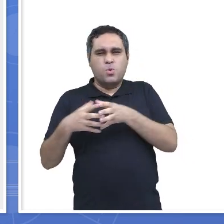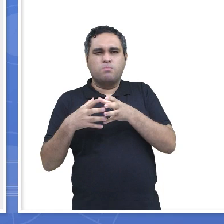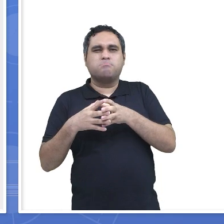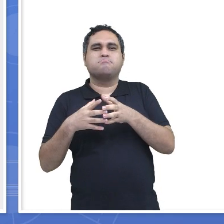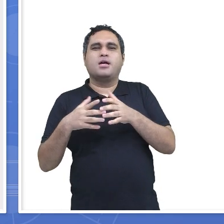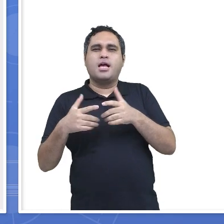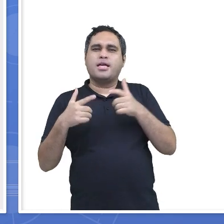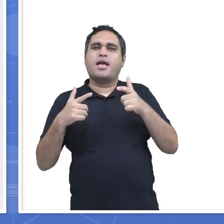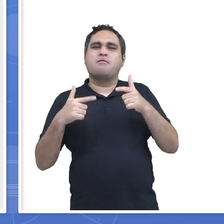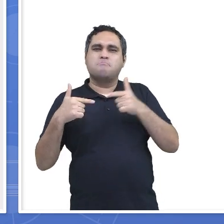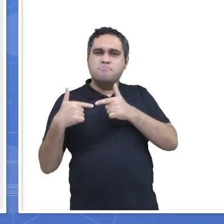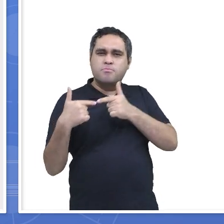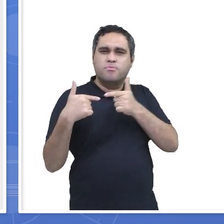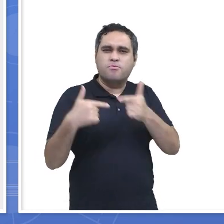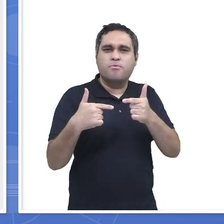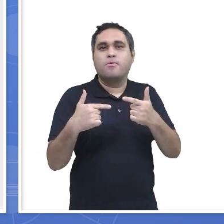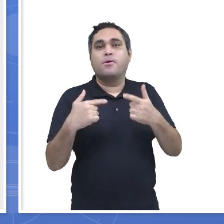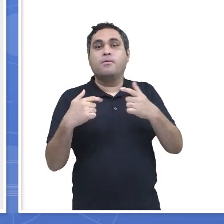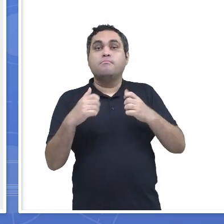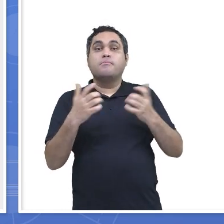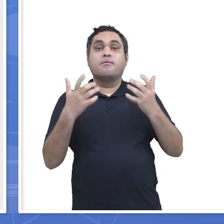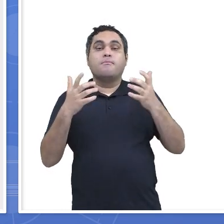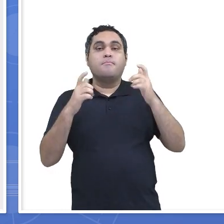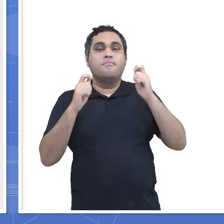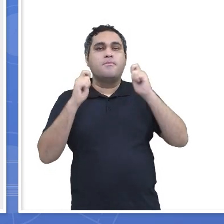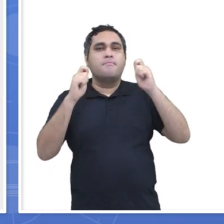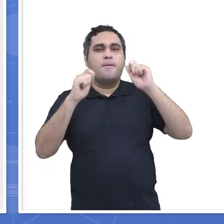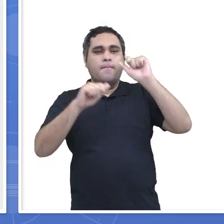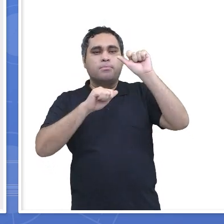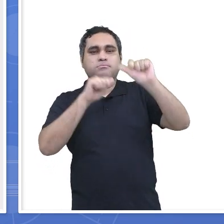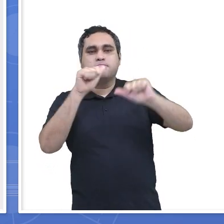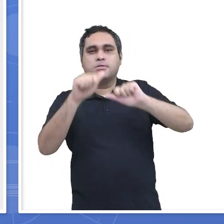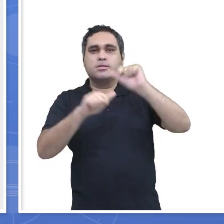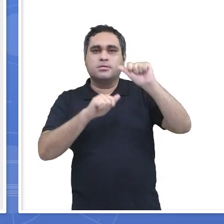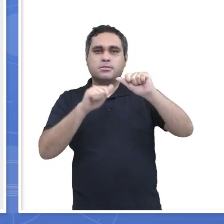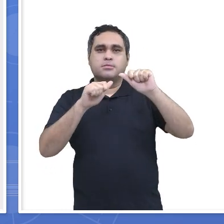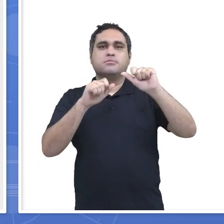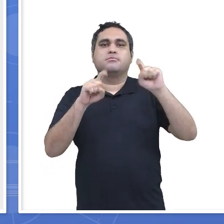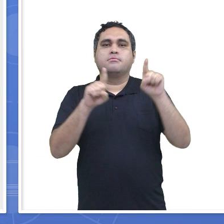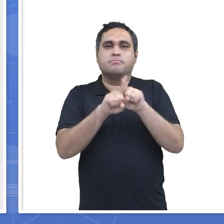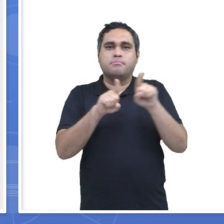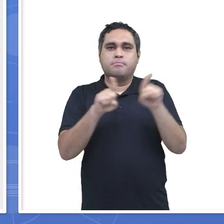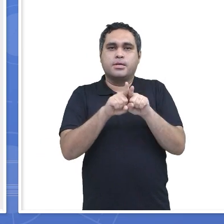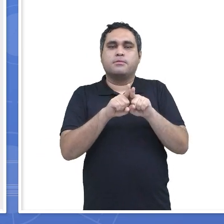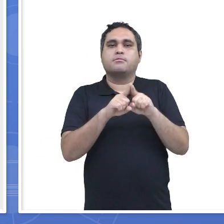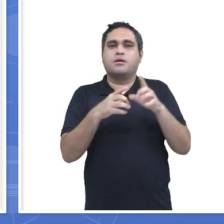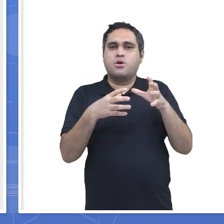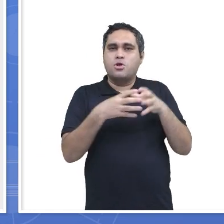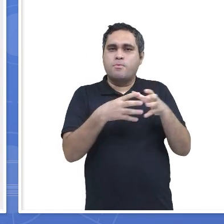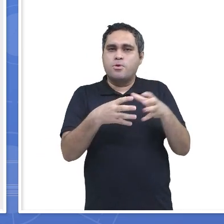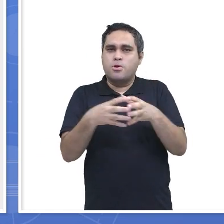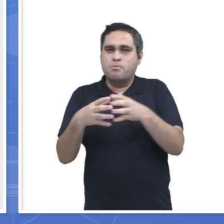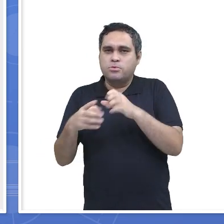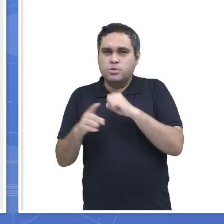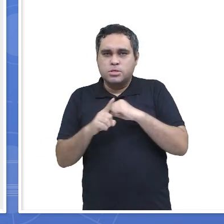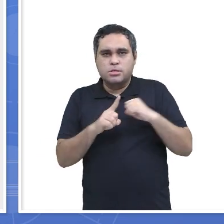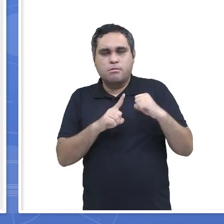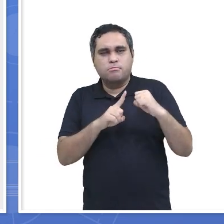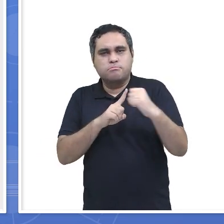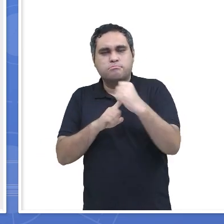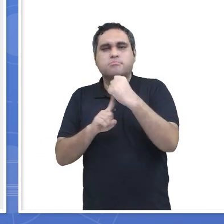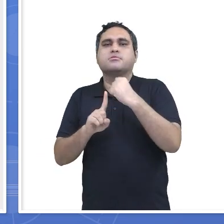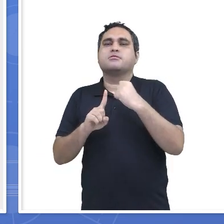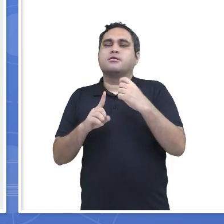mudanças macroestruturais, para além dos interesses de cada movimento social. Então, os movimentos sociais